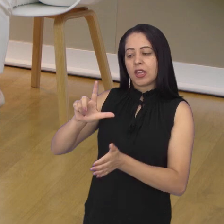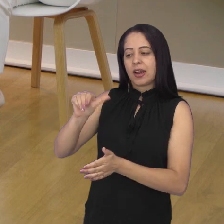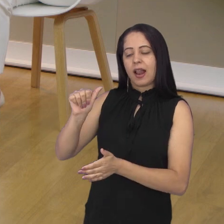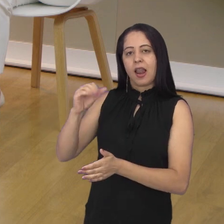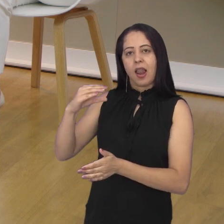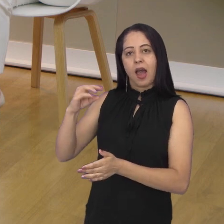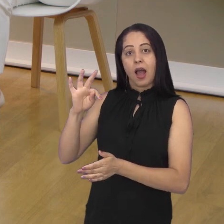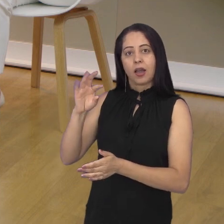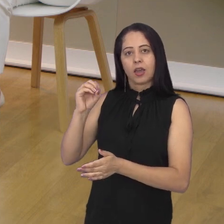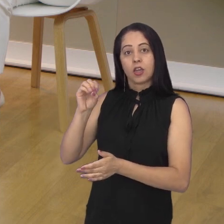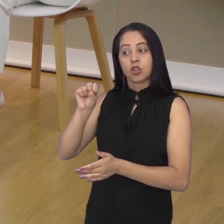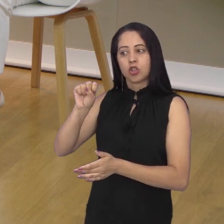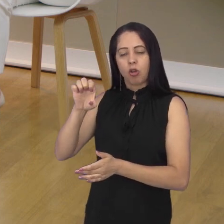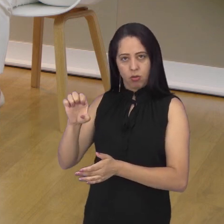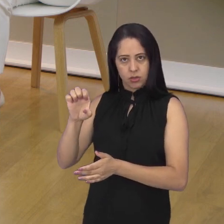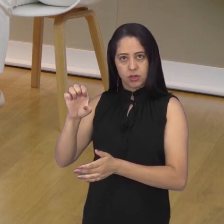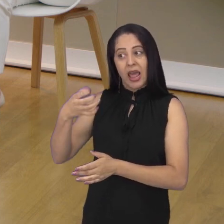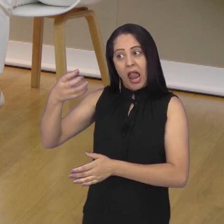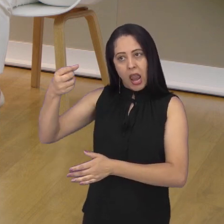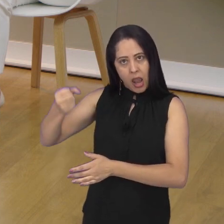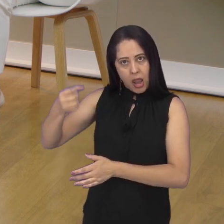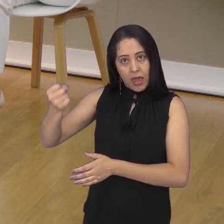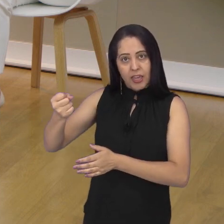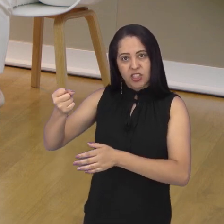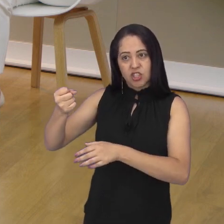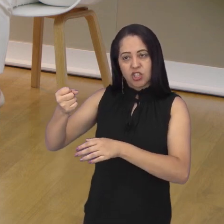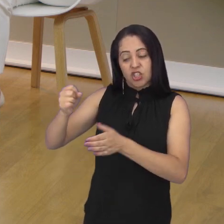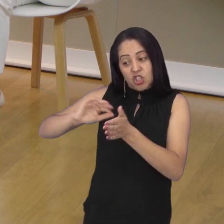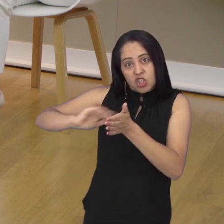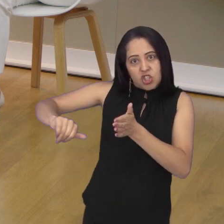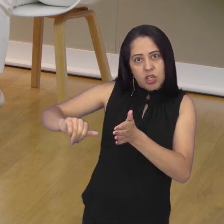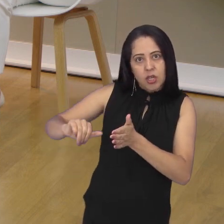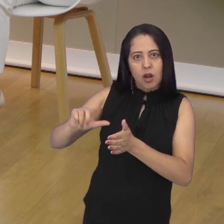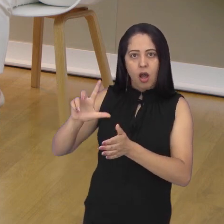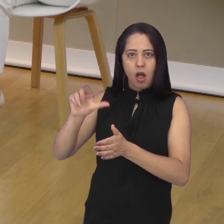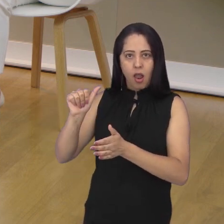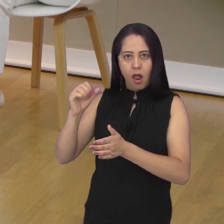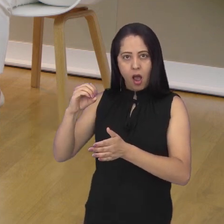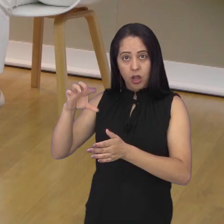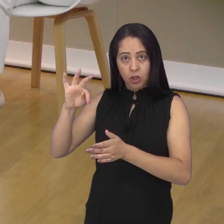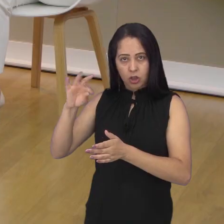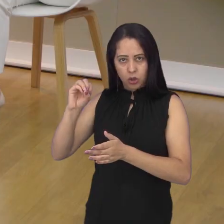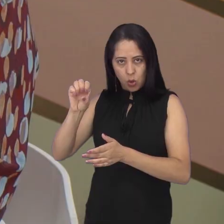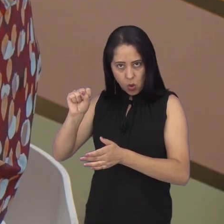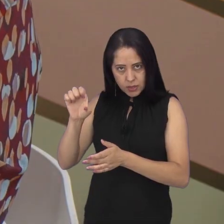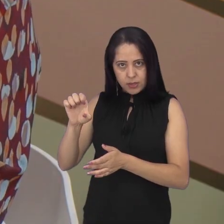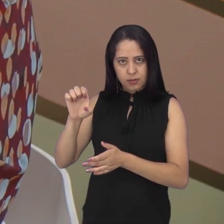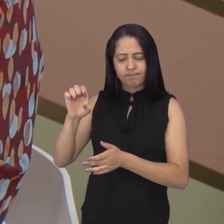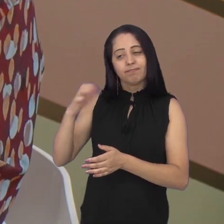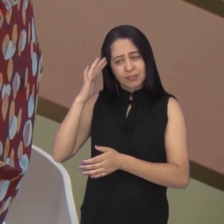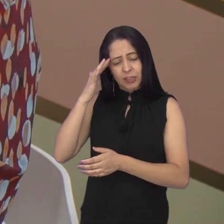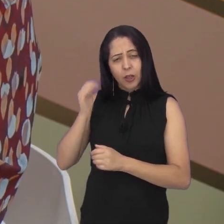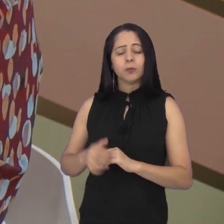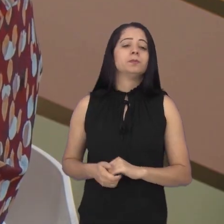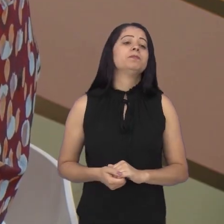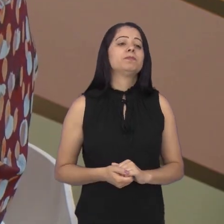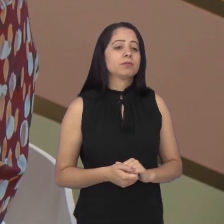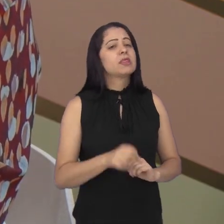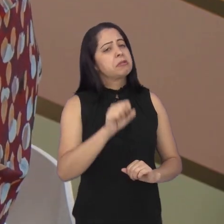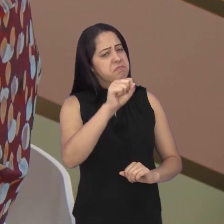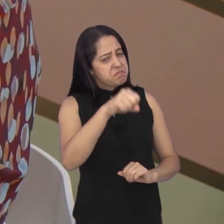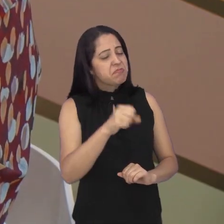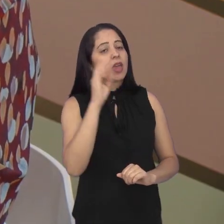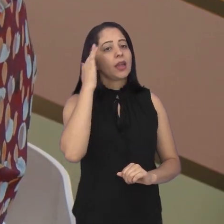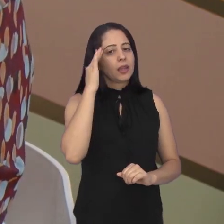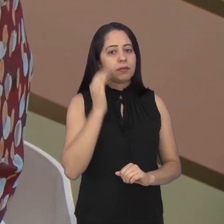mas só sem a lactose. Então, são pacientes que têm intolerância à lactose, consomem leite, mas aí são sem a lactose, são os